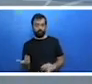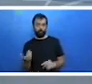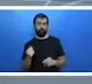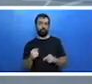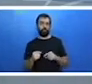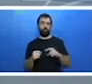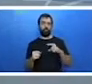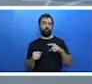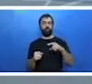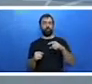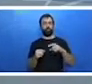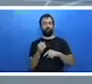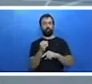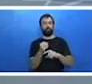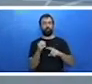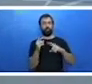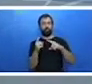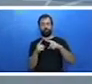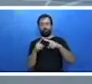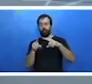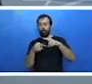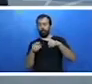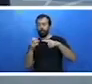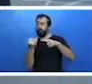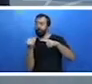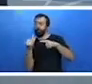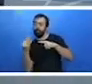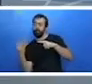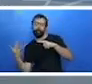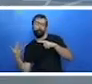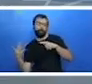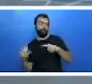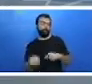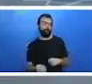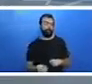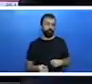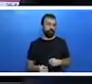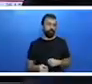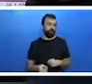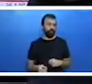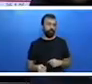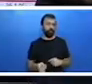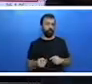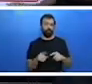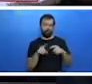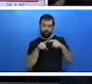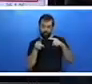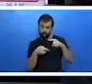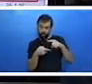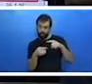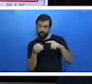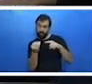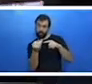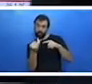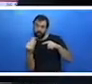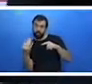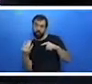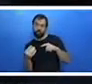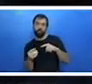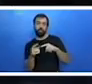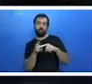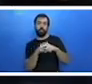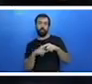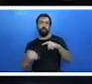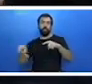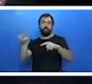é o quebradinho, é o pedacinho, tá bom? Os números com vírgula são chamados decimais. Lembram-se que vocês